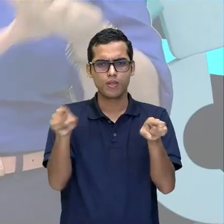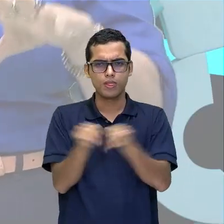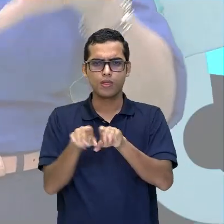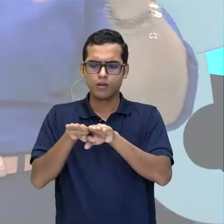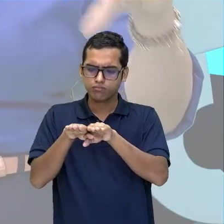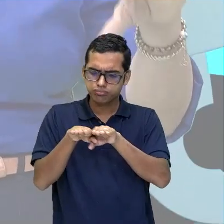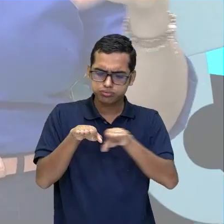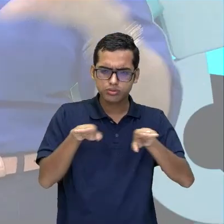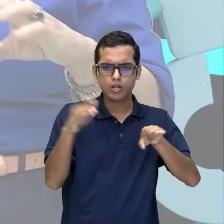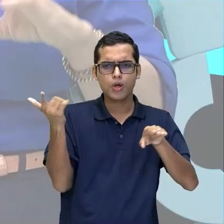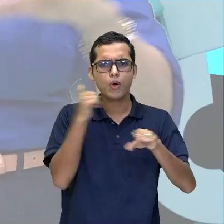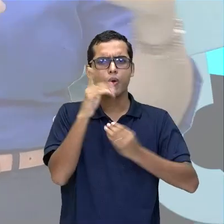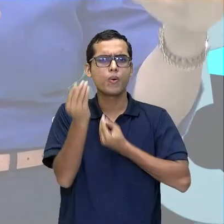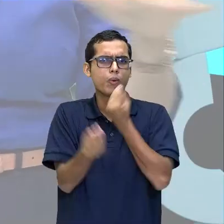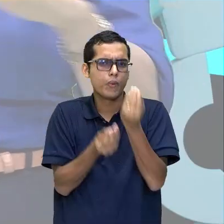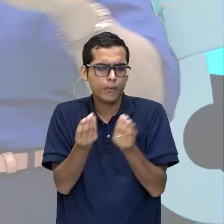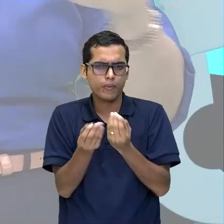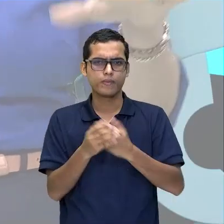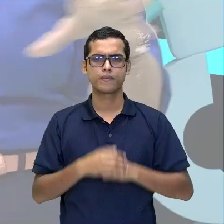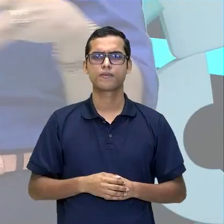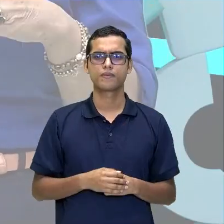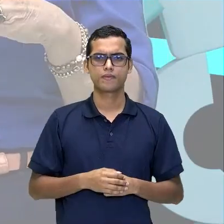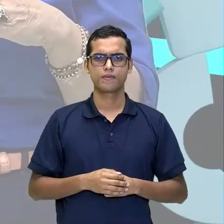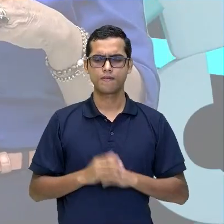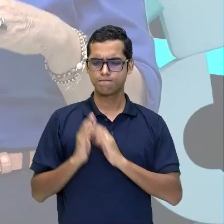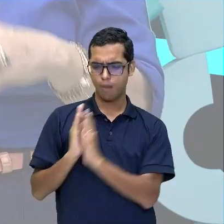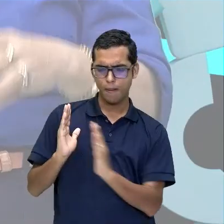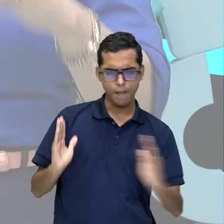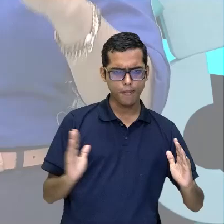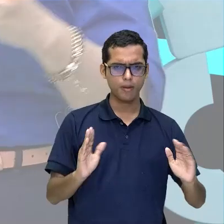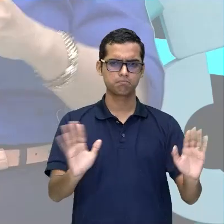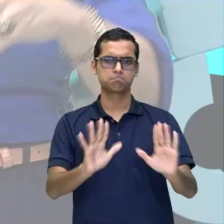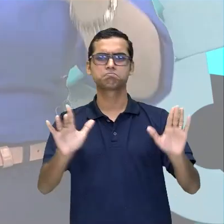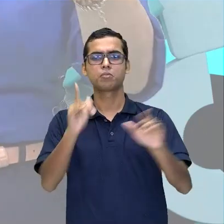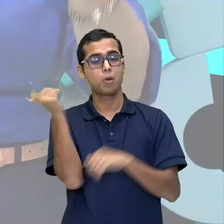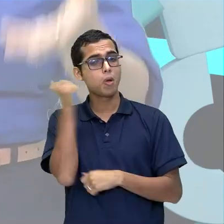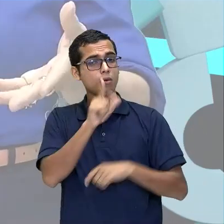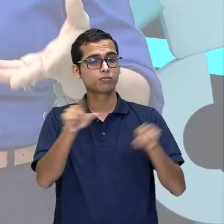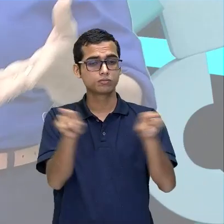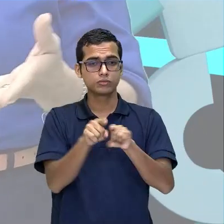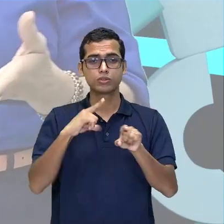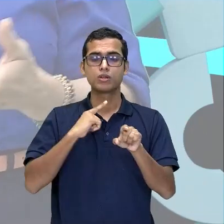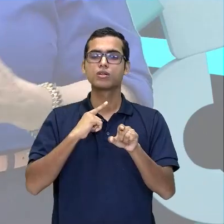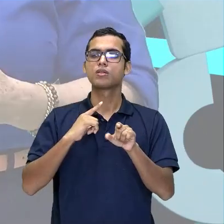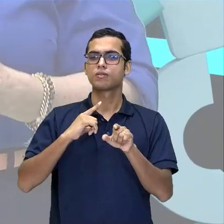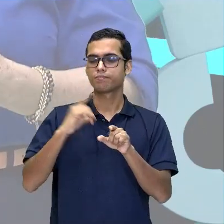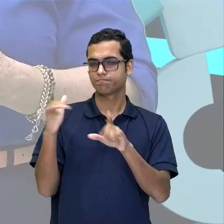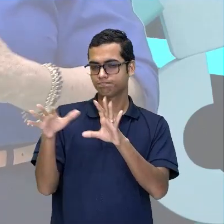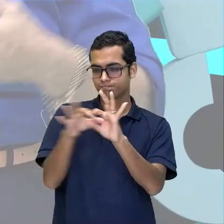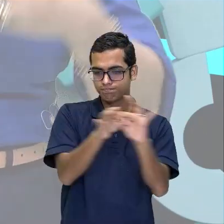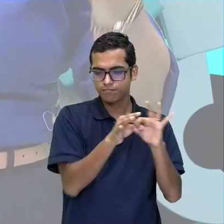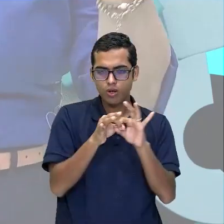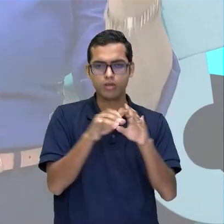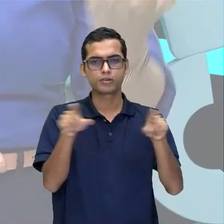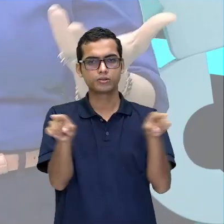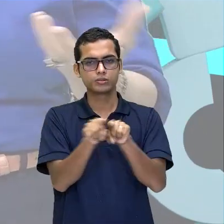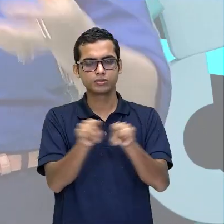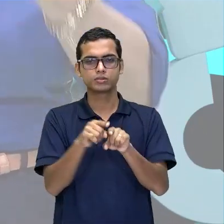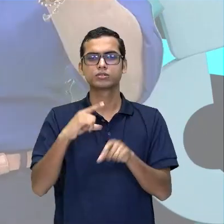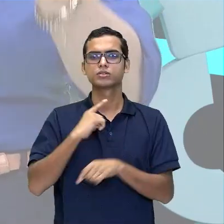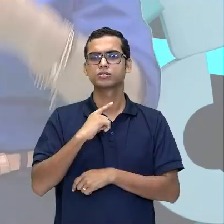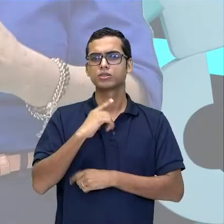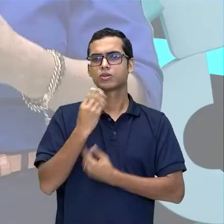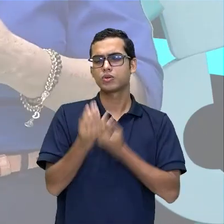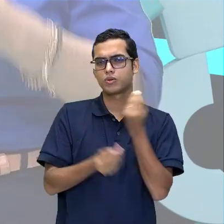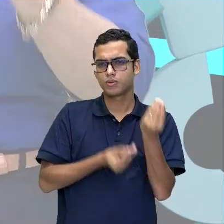A hipermídia se caracteriza por isso, pela não linearidade. E tudo isso para produzir hipermídias, né? Você tem que observar